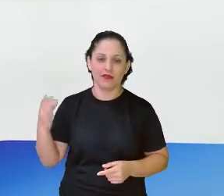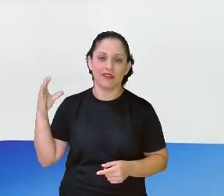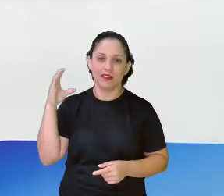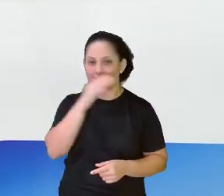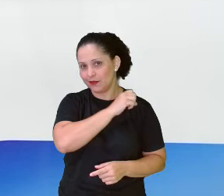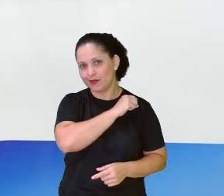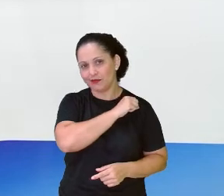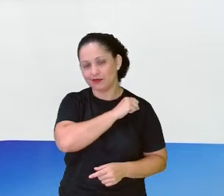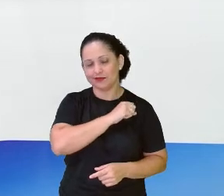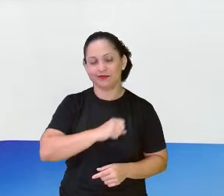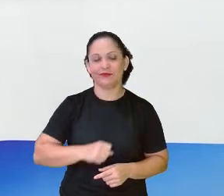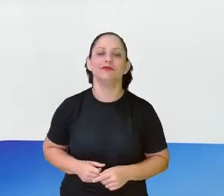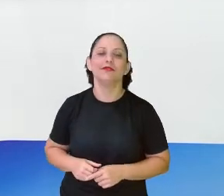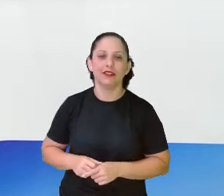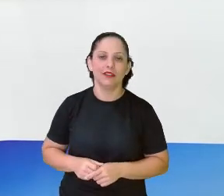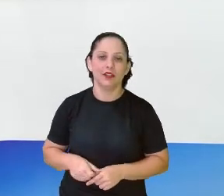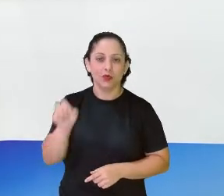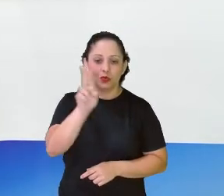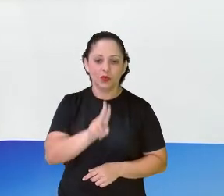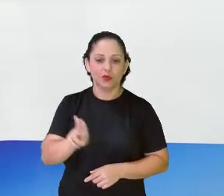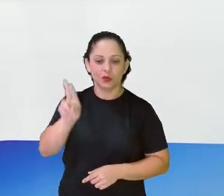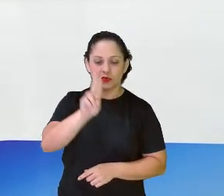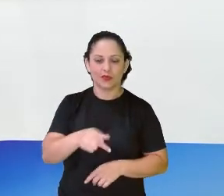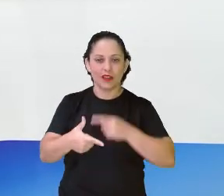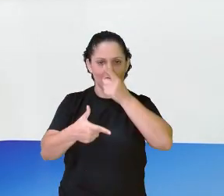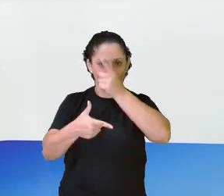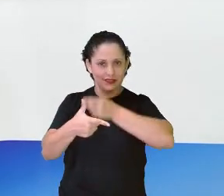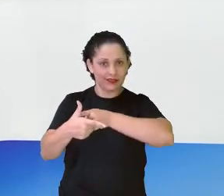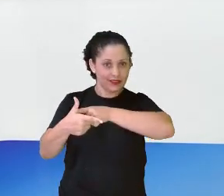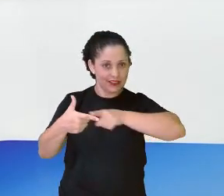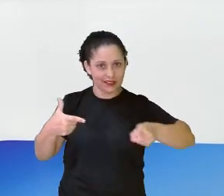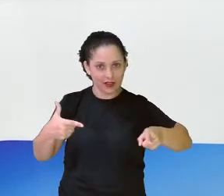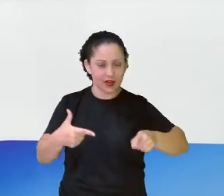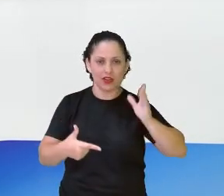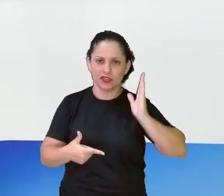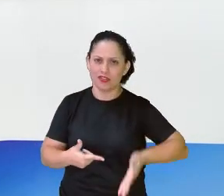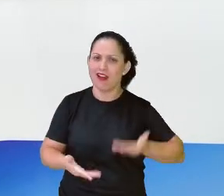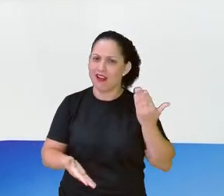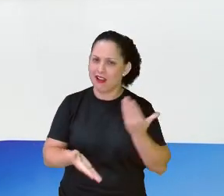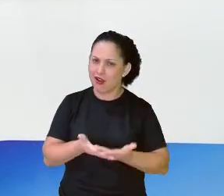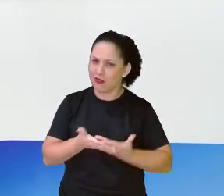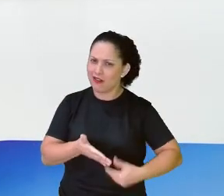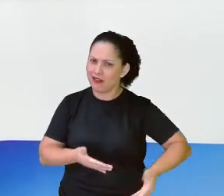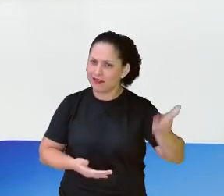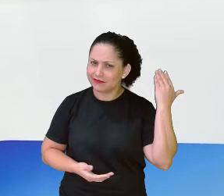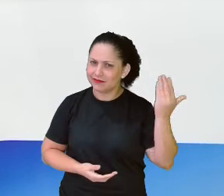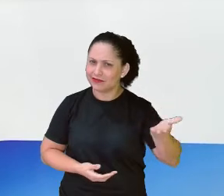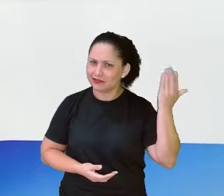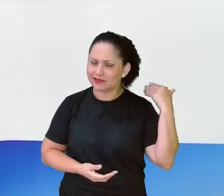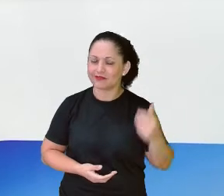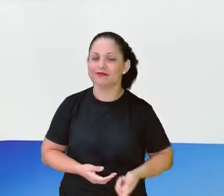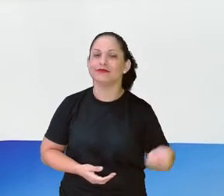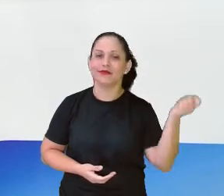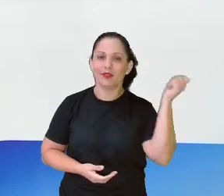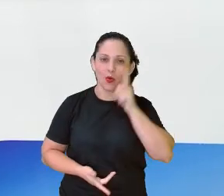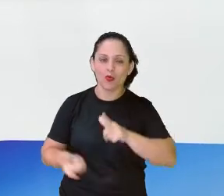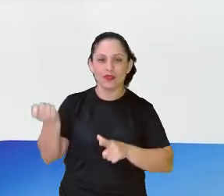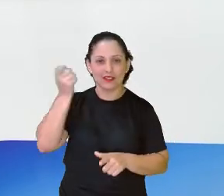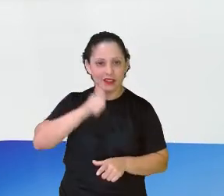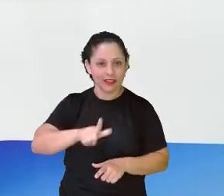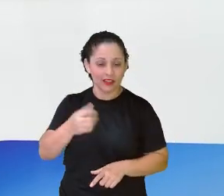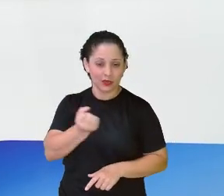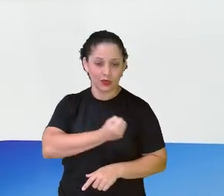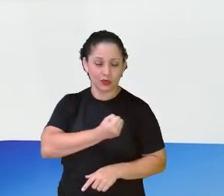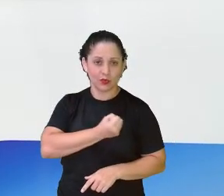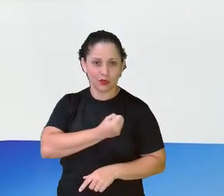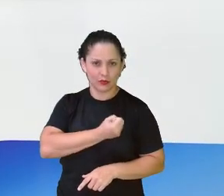uma divisão. Professora, a senhora já deu aula de divisão? Já. Eu consegui, com números menores,